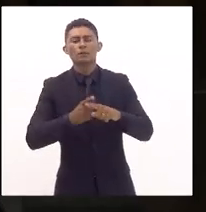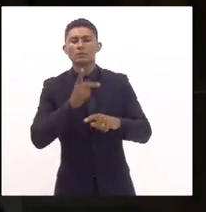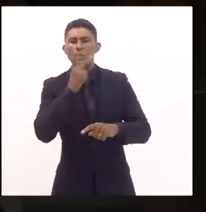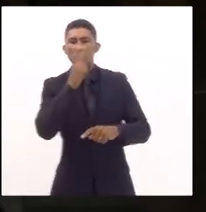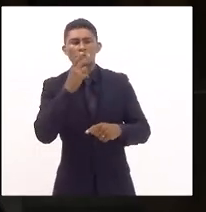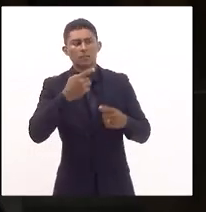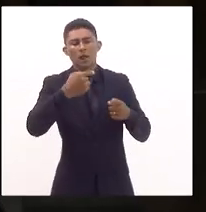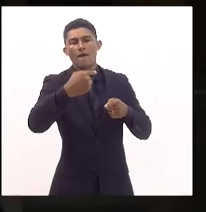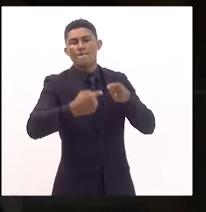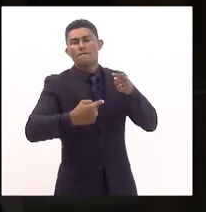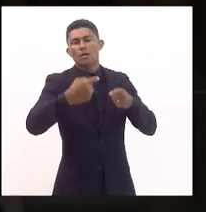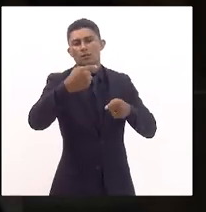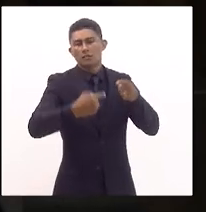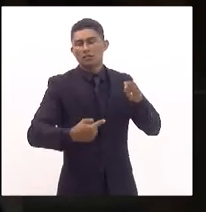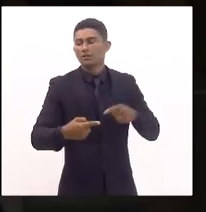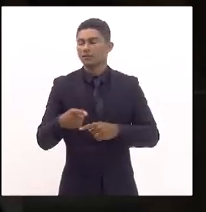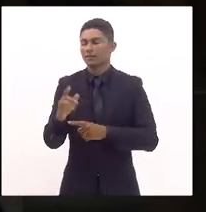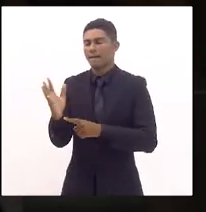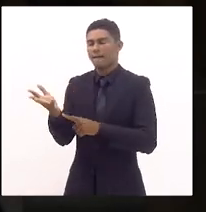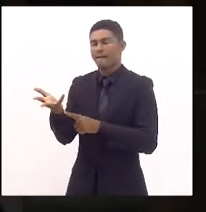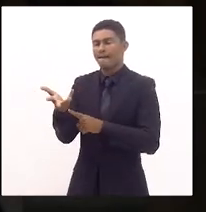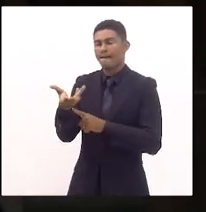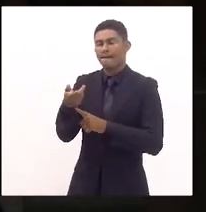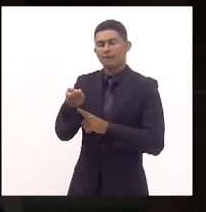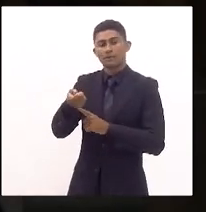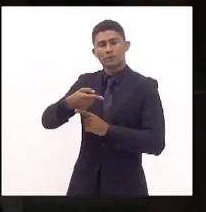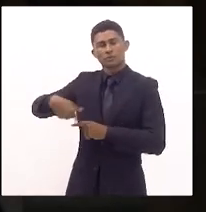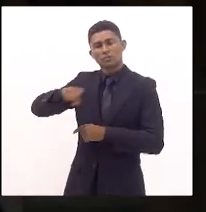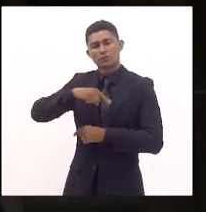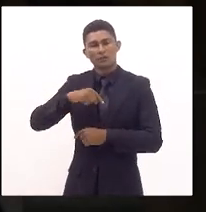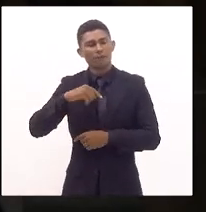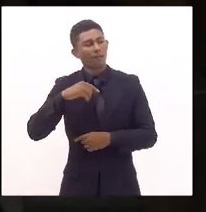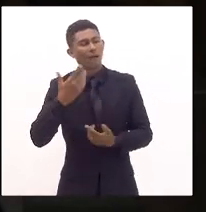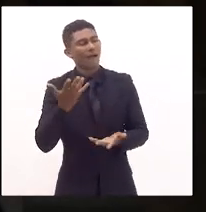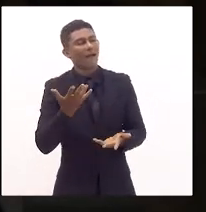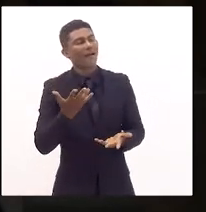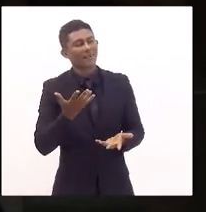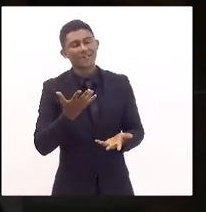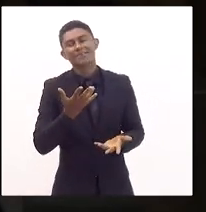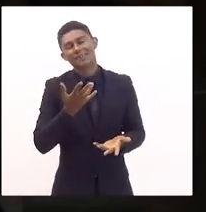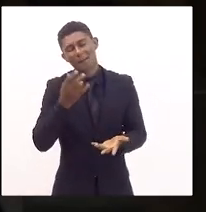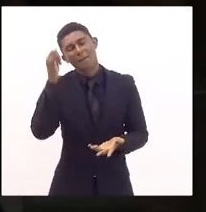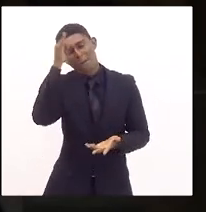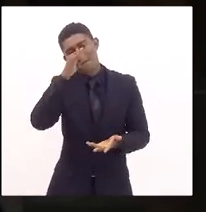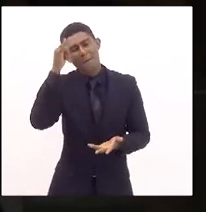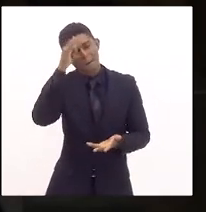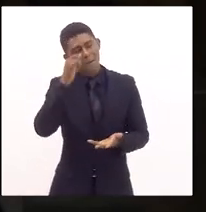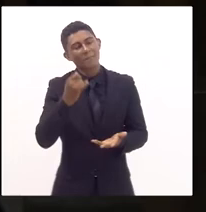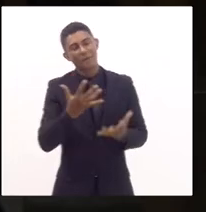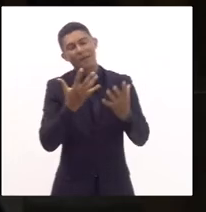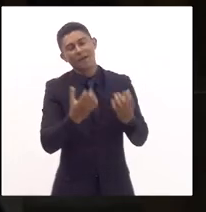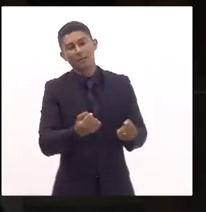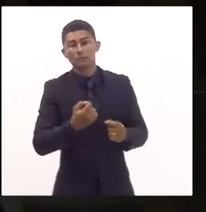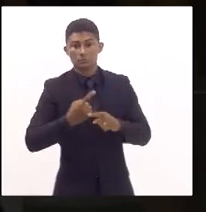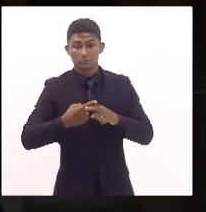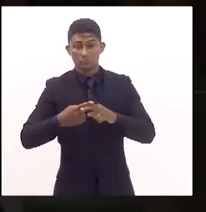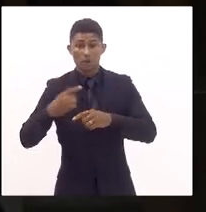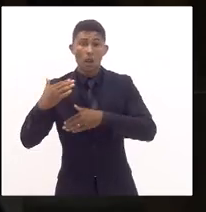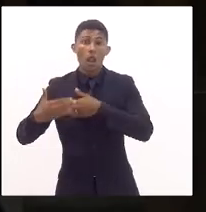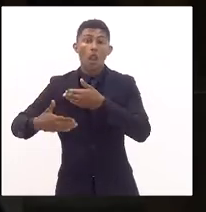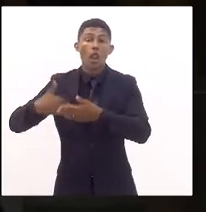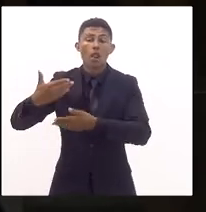eleitorais nós não podemos embargar. Porque acabou a eleição, o